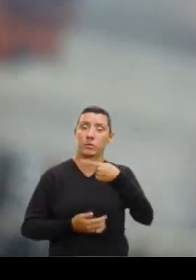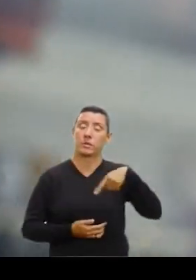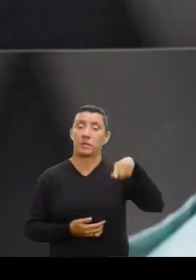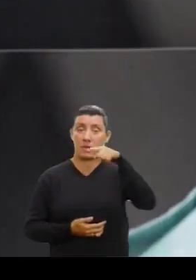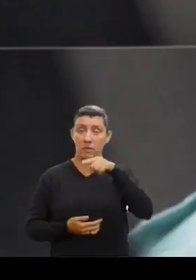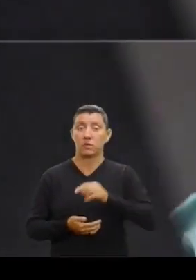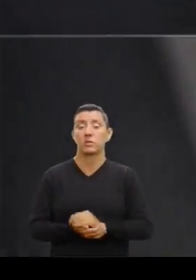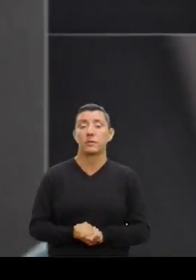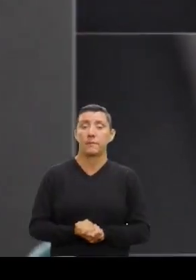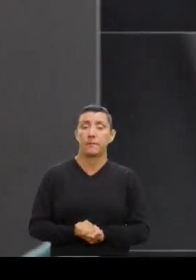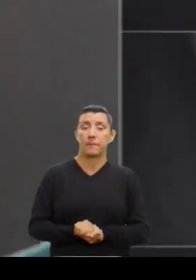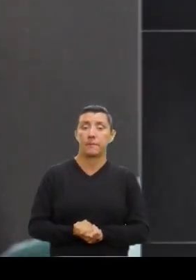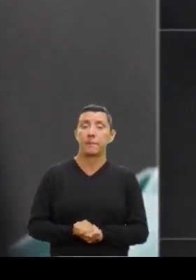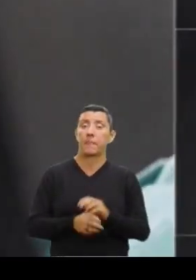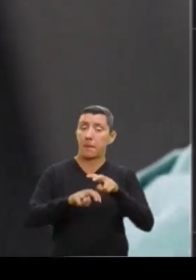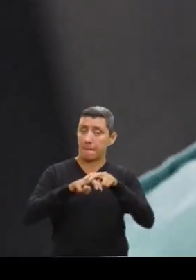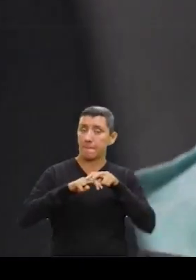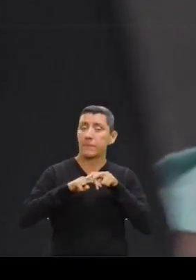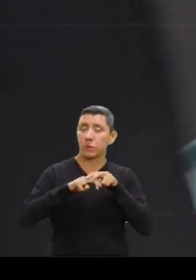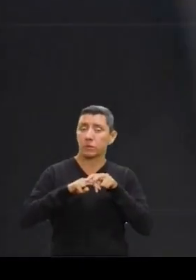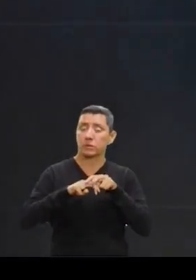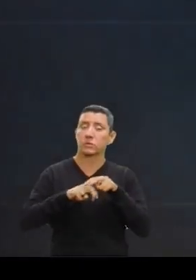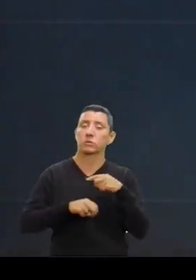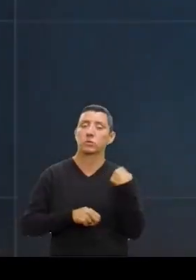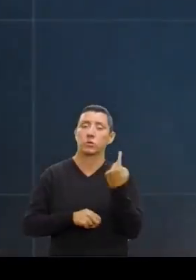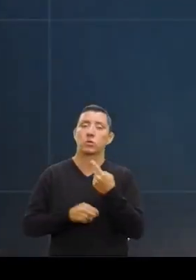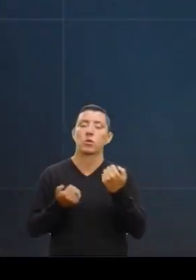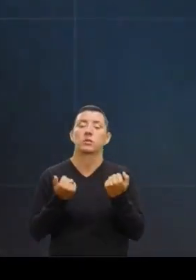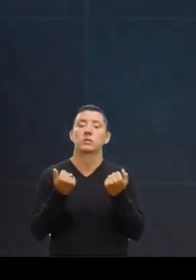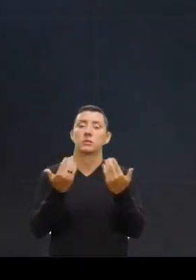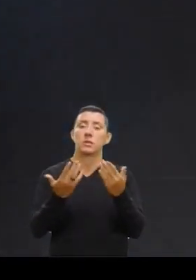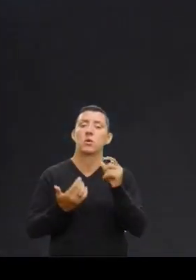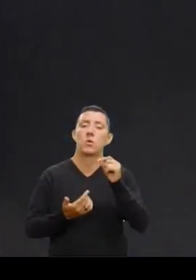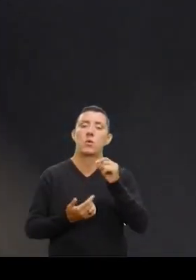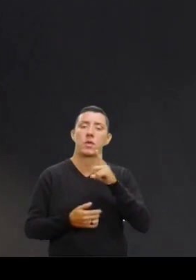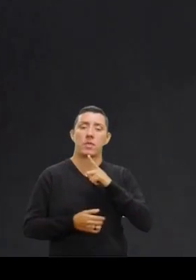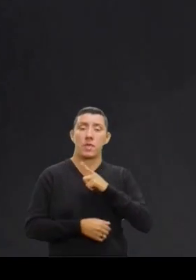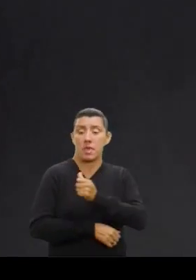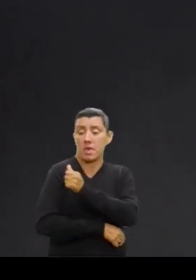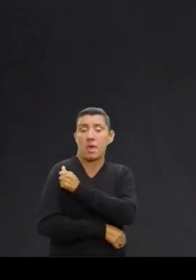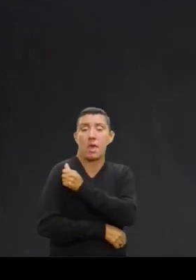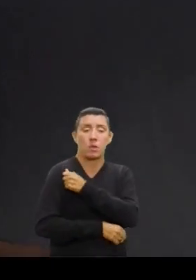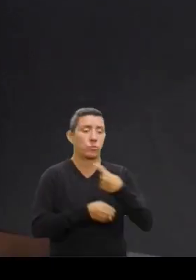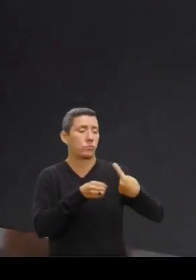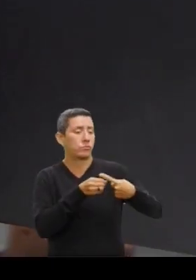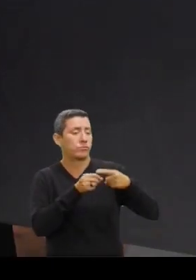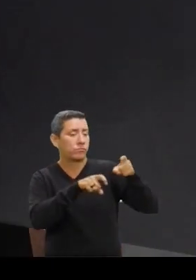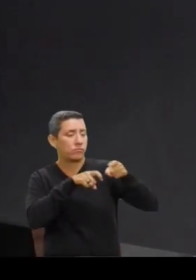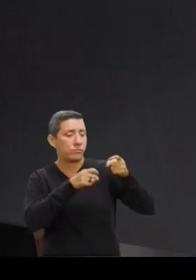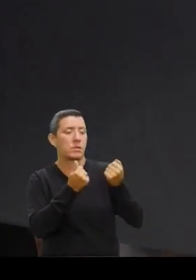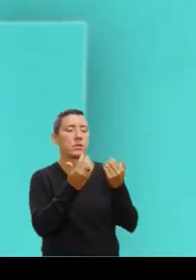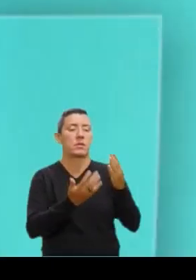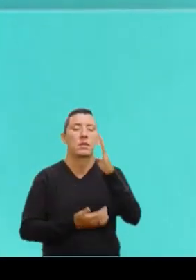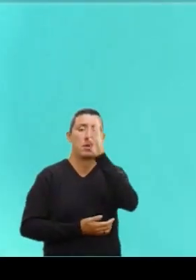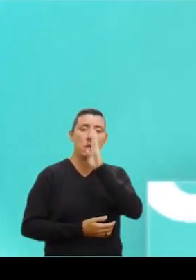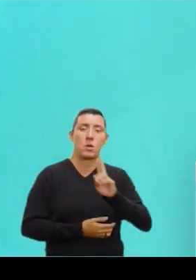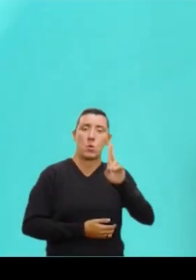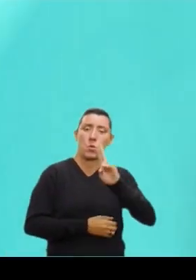criadas e por isso vamos acesso à internet para a luz nas áreas rurais brasileiras